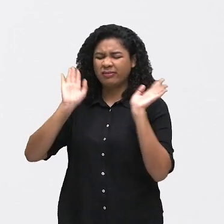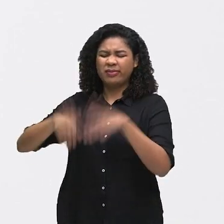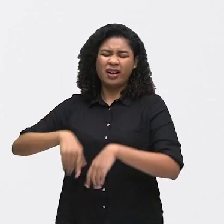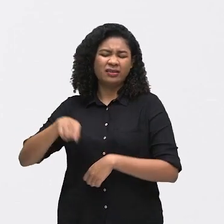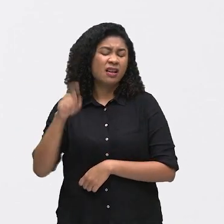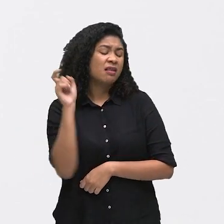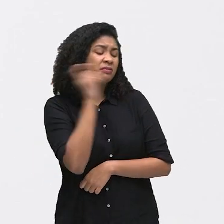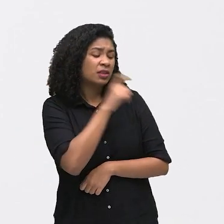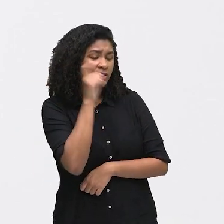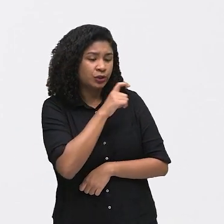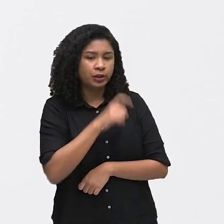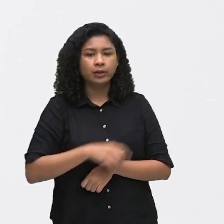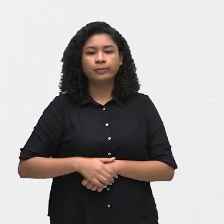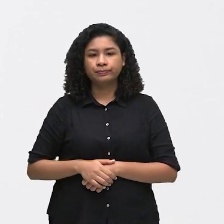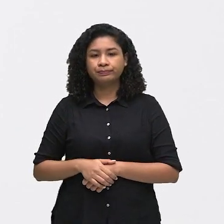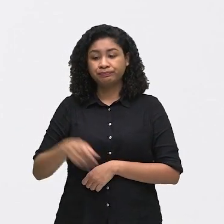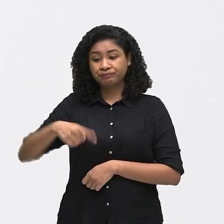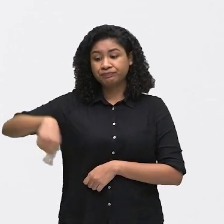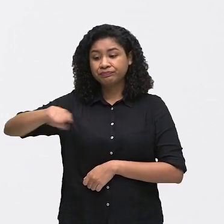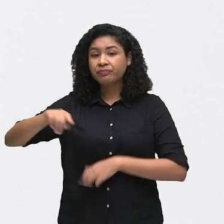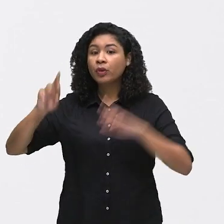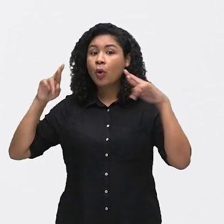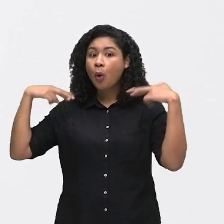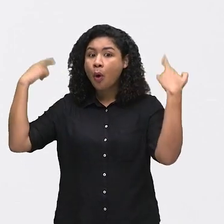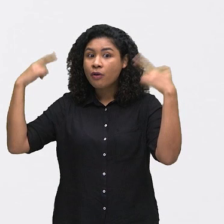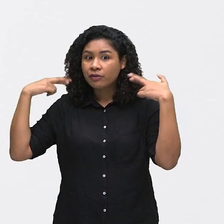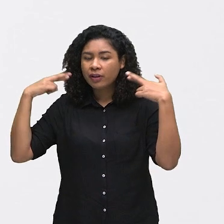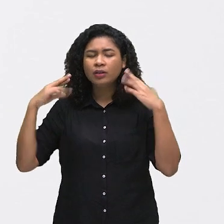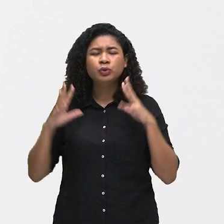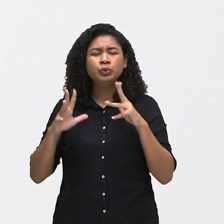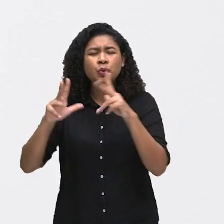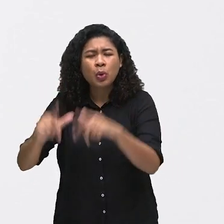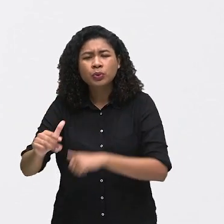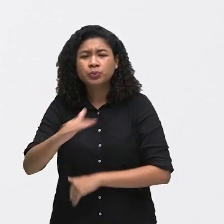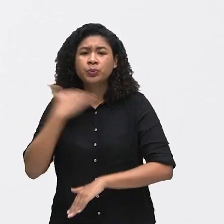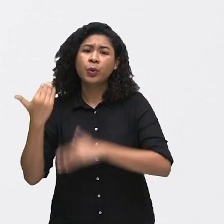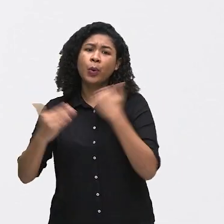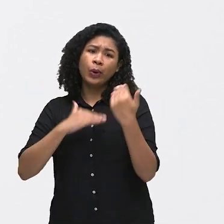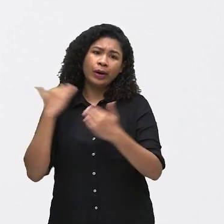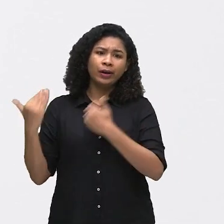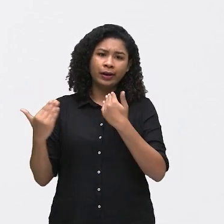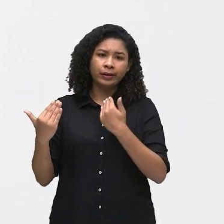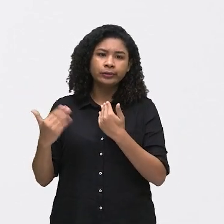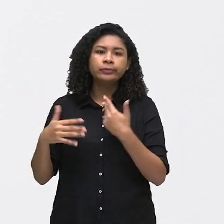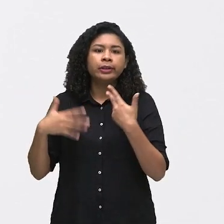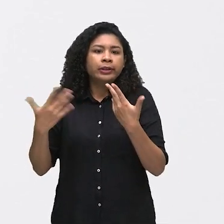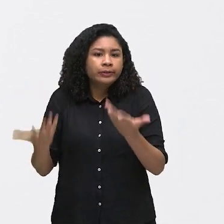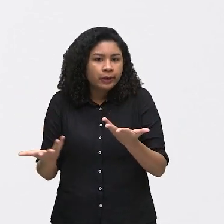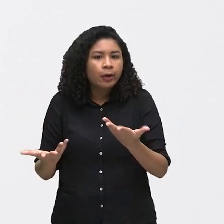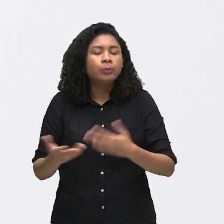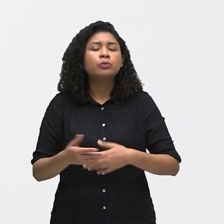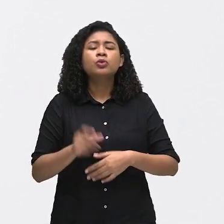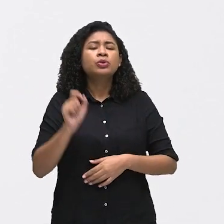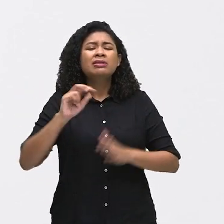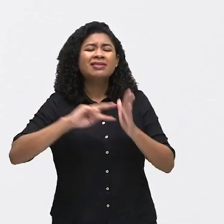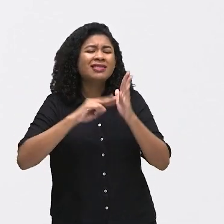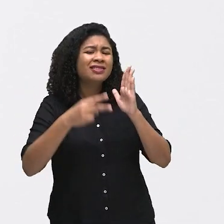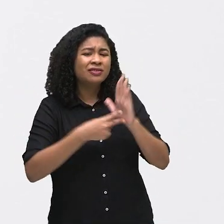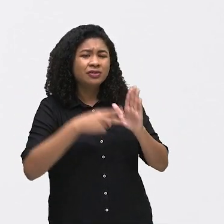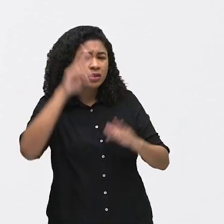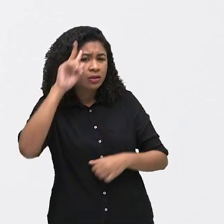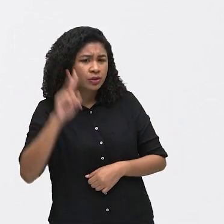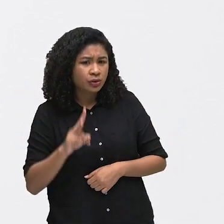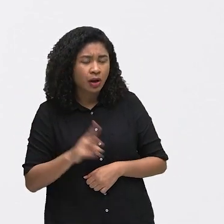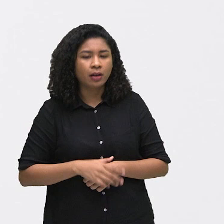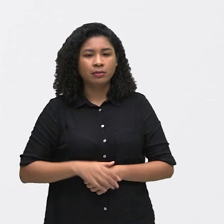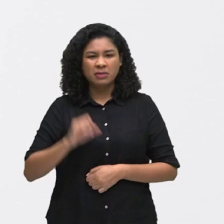pastor perdeu todo o rebanho. Qual é a moral dessa história? Ninguém acredita quando o mentiroso fala a verdade. Muito bem.